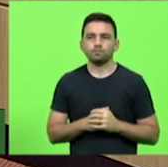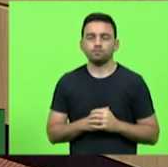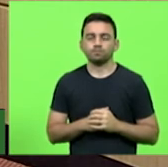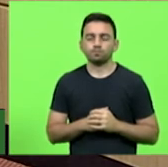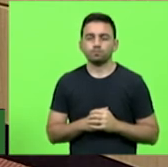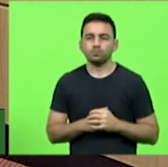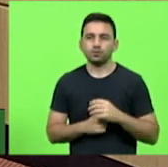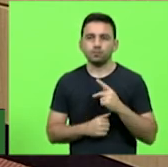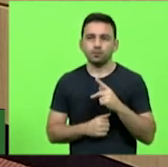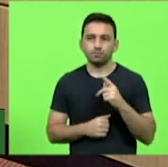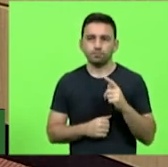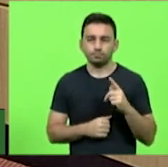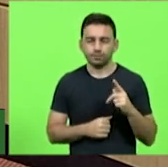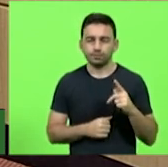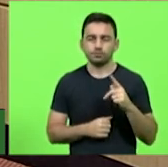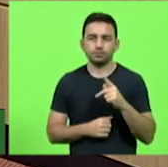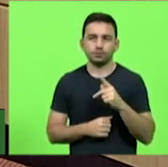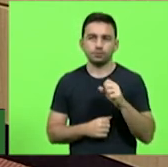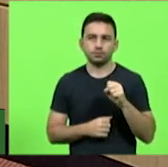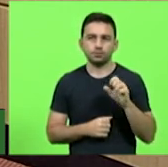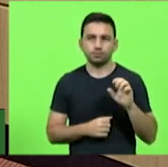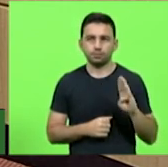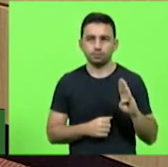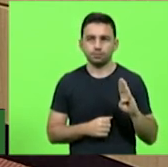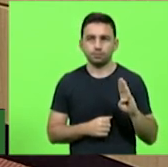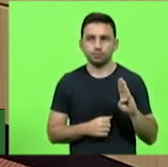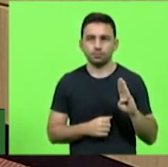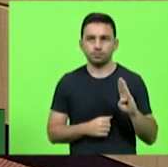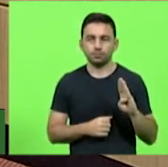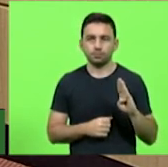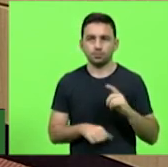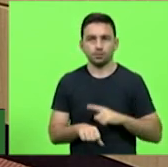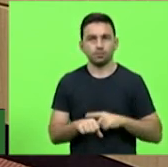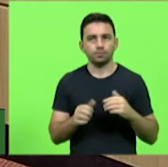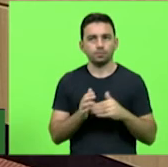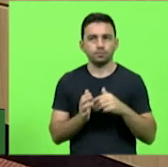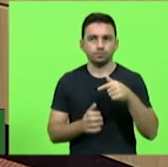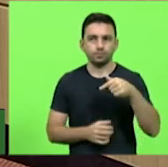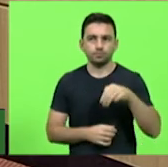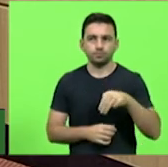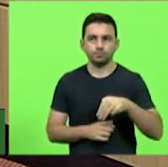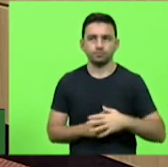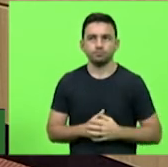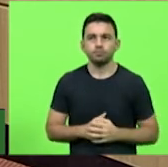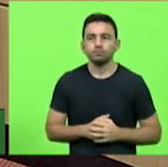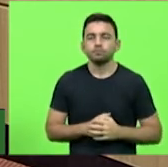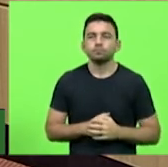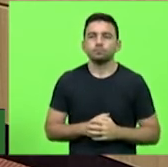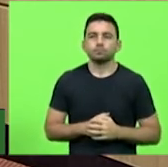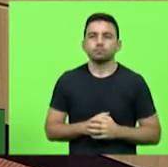Bloco PP, PSB, por 7 minutos.